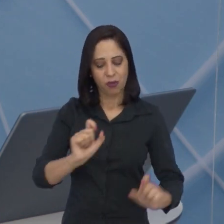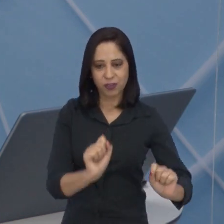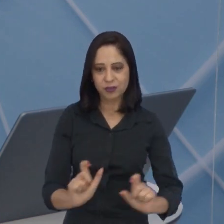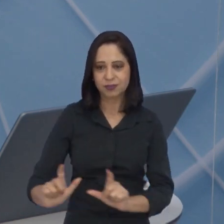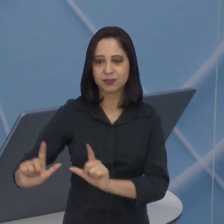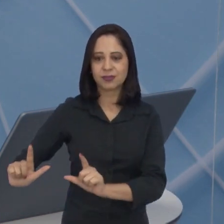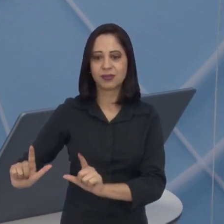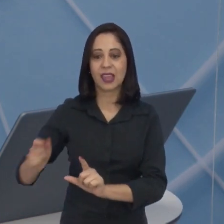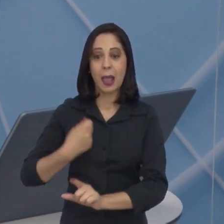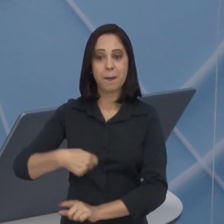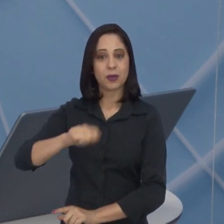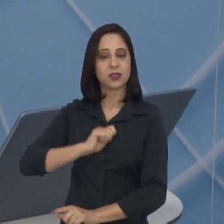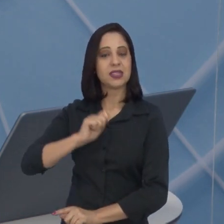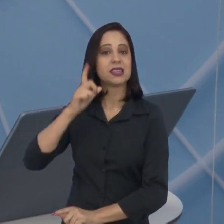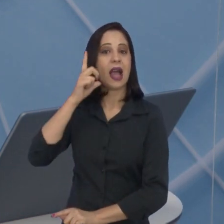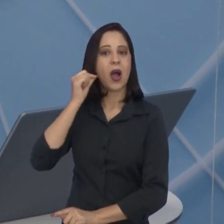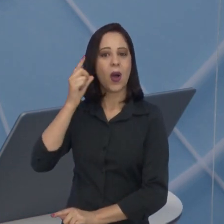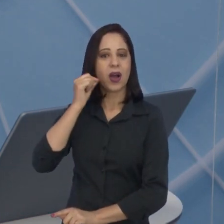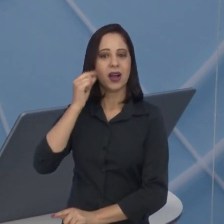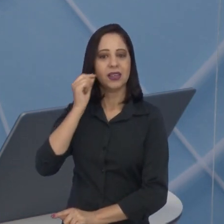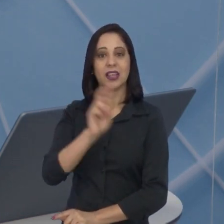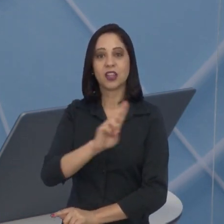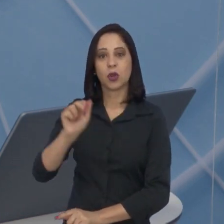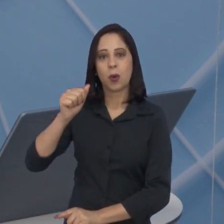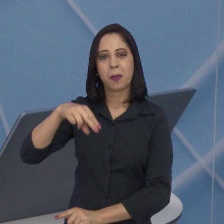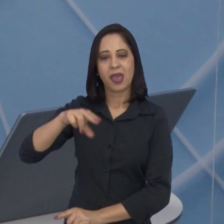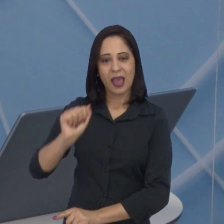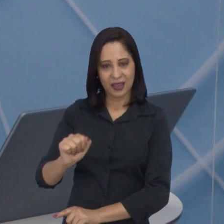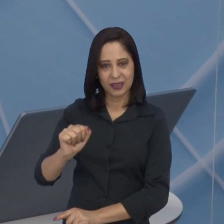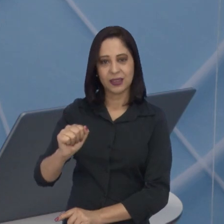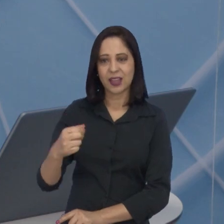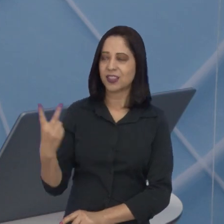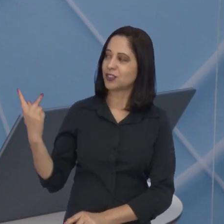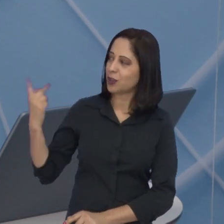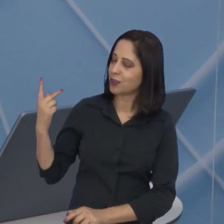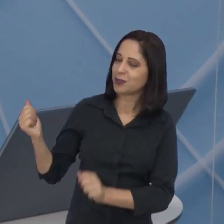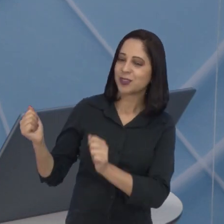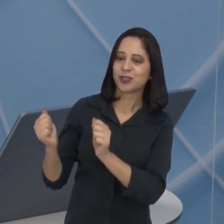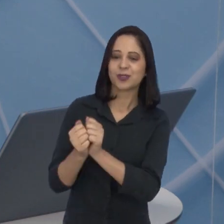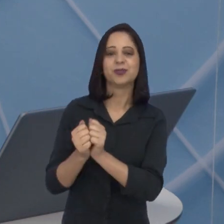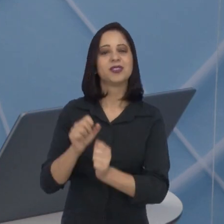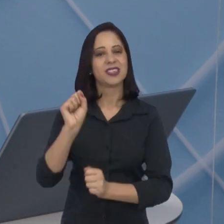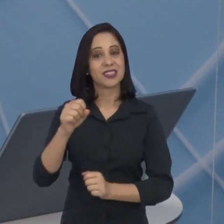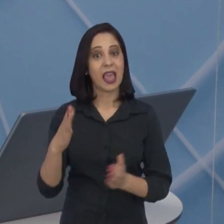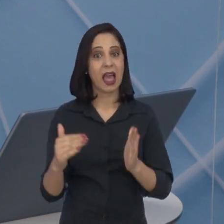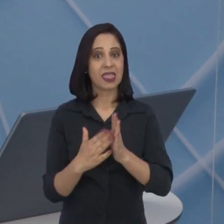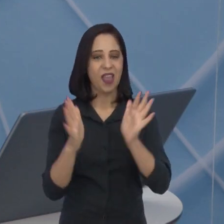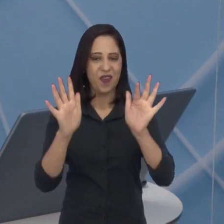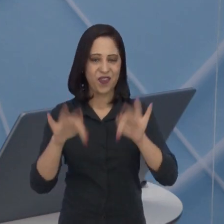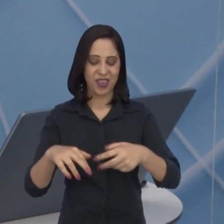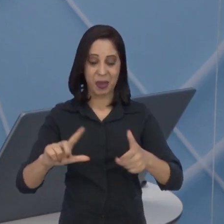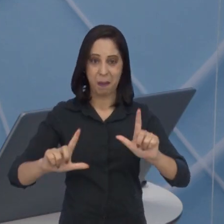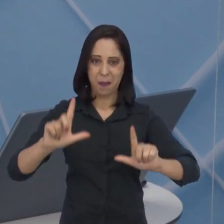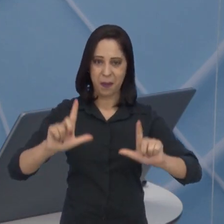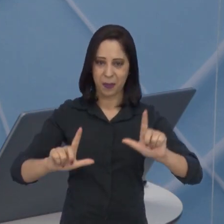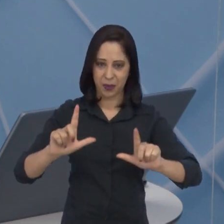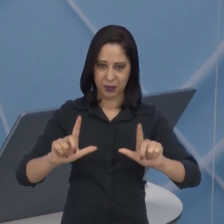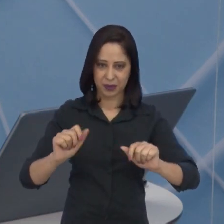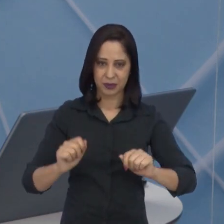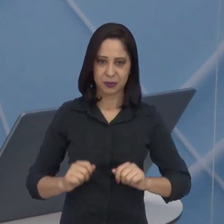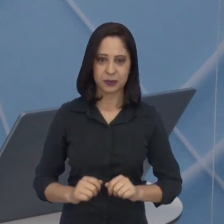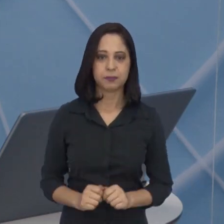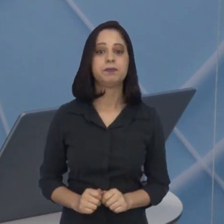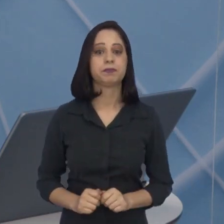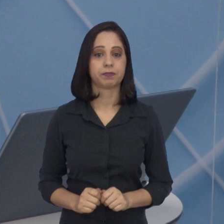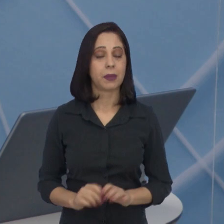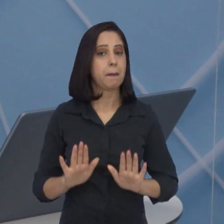Ana Furtado, intérprete de Libras. Sigamos juntas então, né, Ana, até o final do programa de hoje.